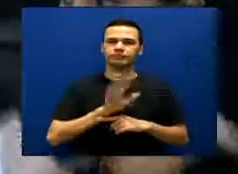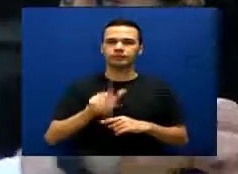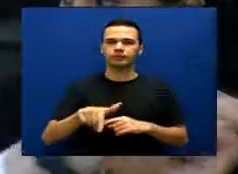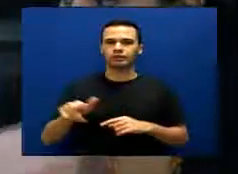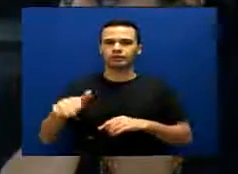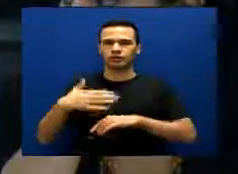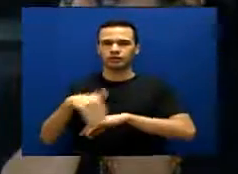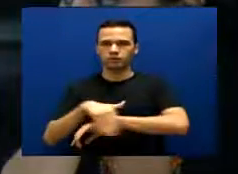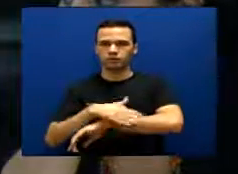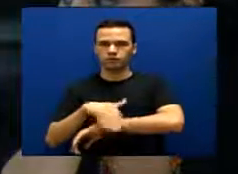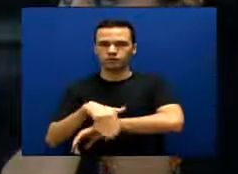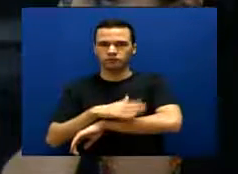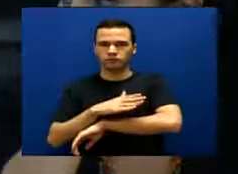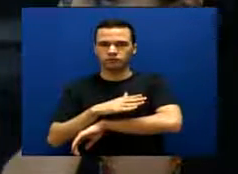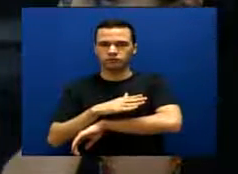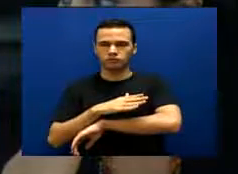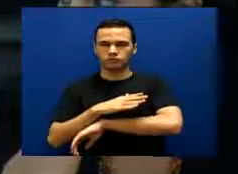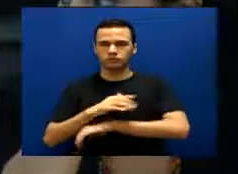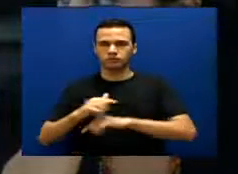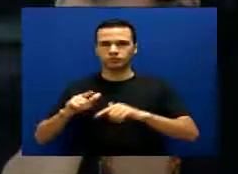das ruas que liga